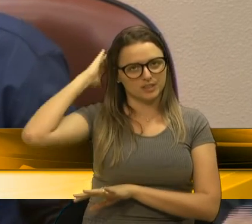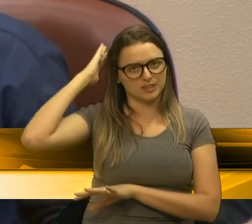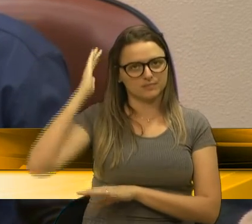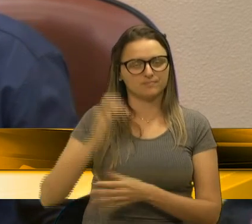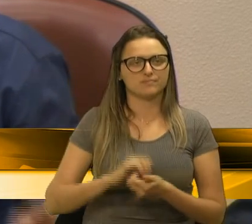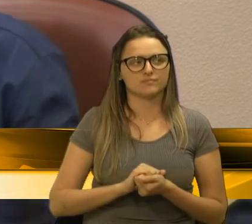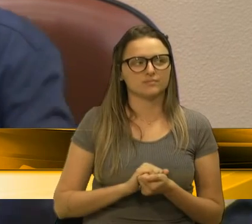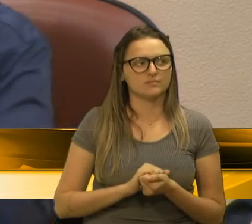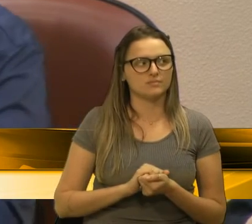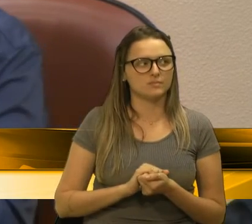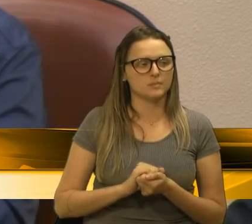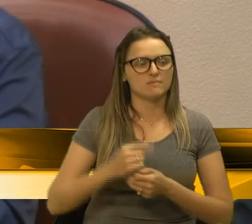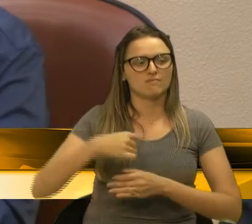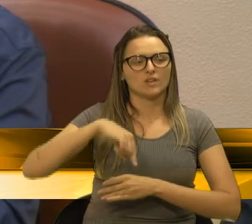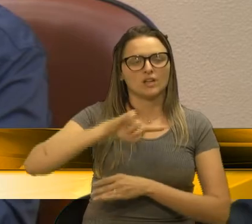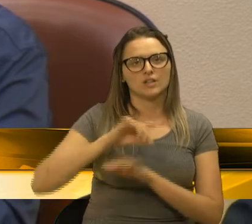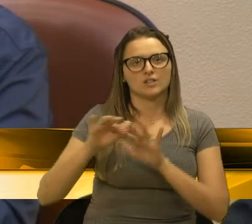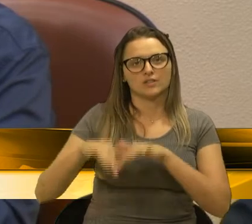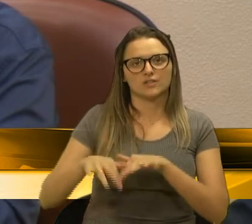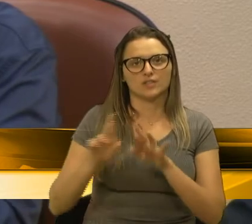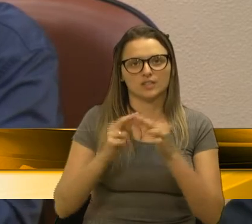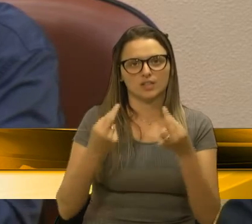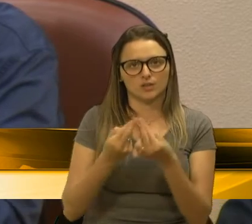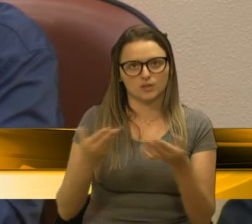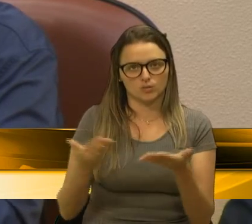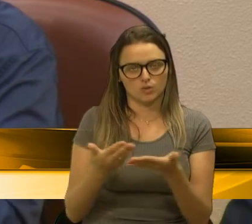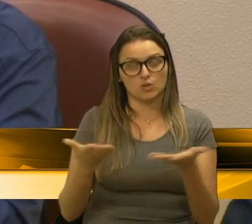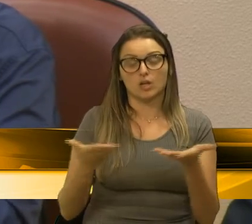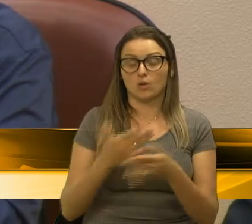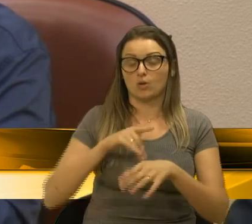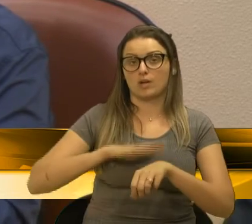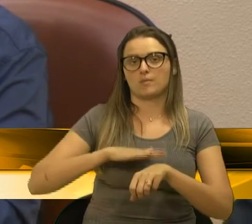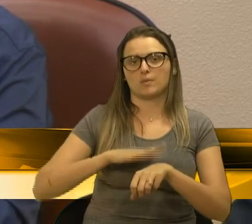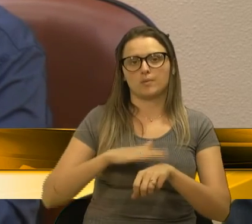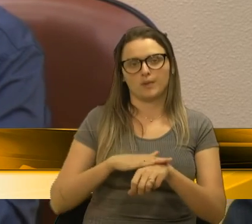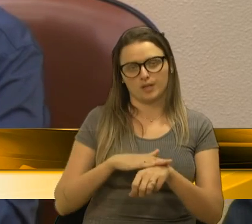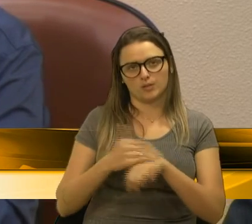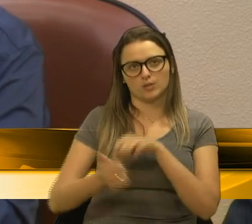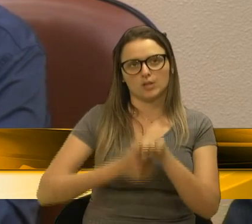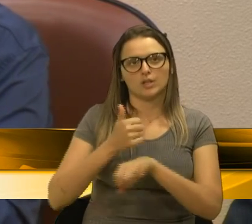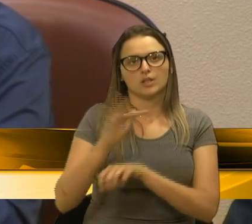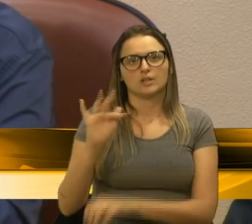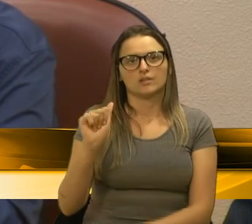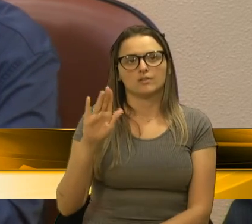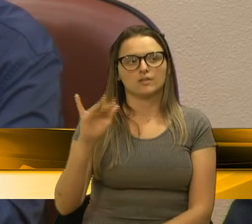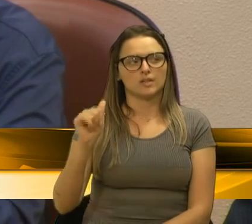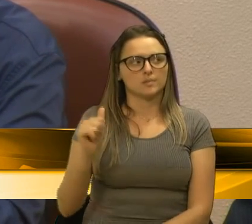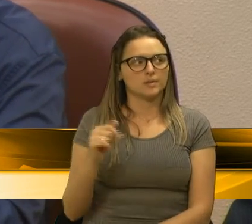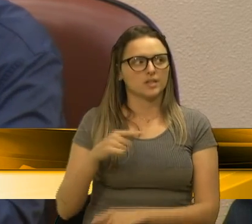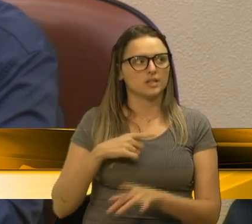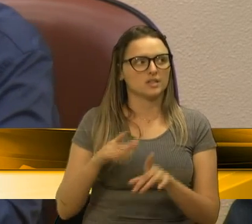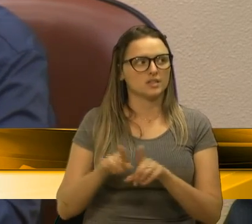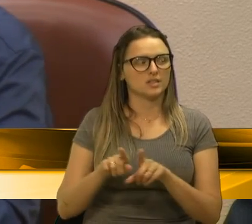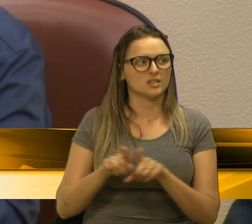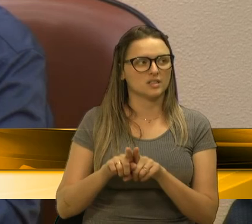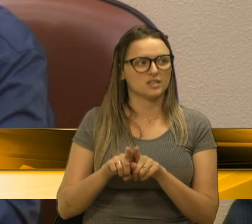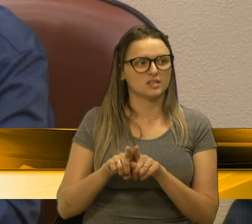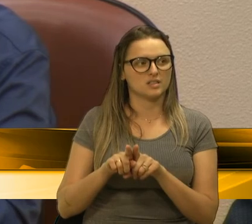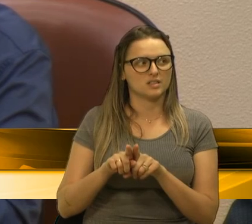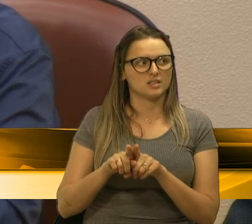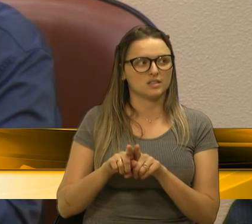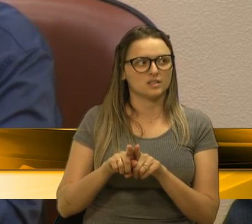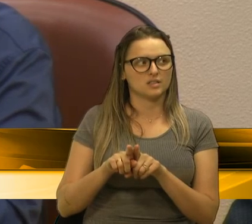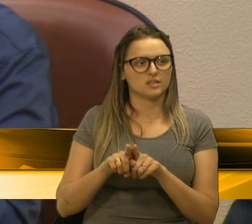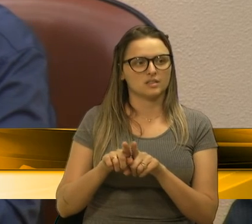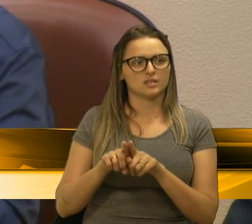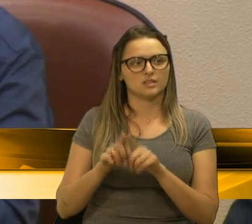e da senhora procuradora, damos por encerrada a presente sessão. Neste momento, passamos a palavra para a Fabiana, chefe da comunicação. Senhora Fabiana de